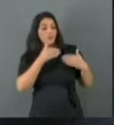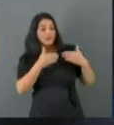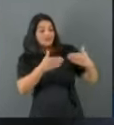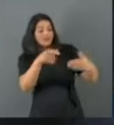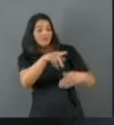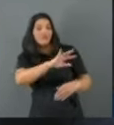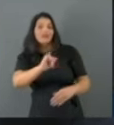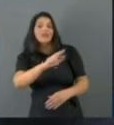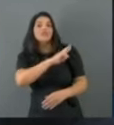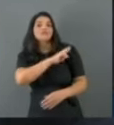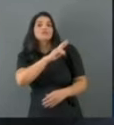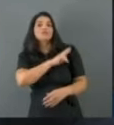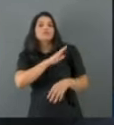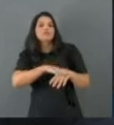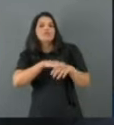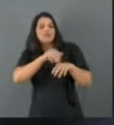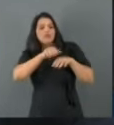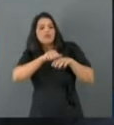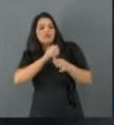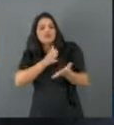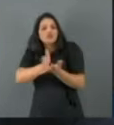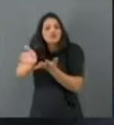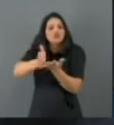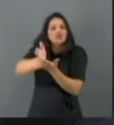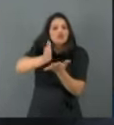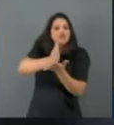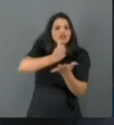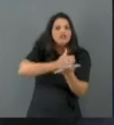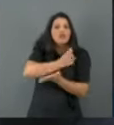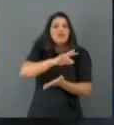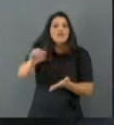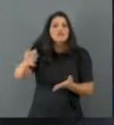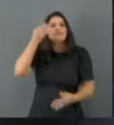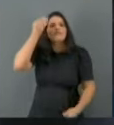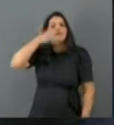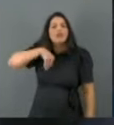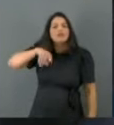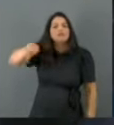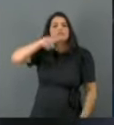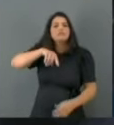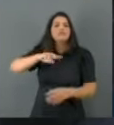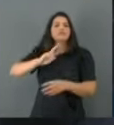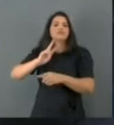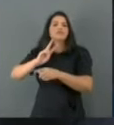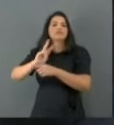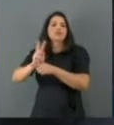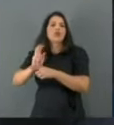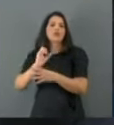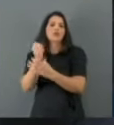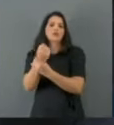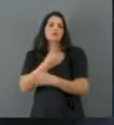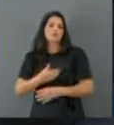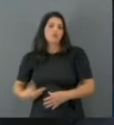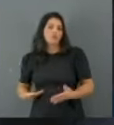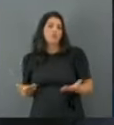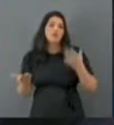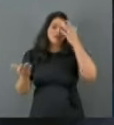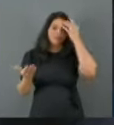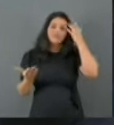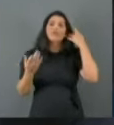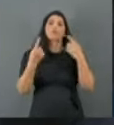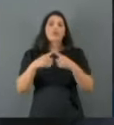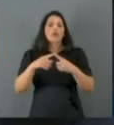vamos dizer assim, um direcionamento que leva a um enfraquecimento da segurança pública, porque os exemplos que nós temos, pelo menos